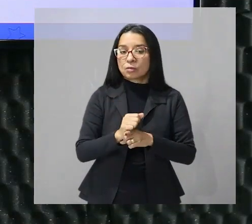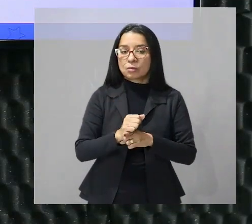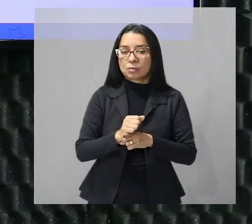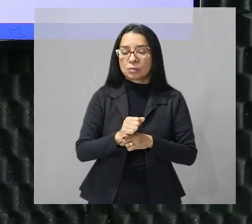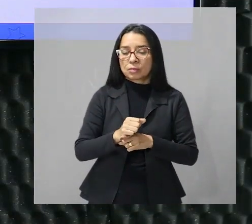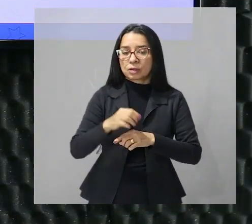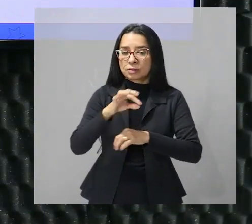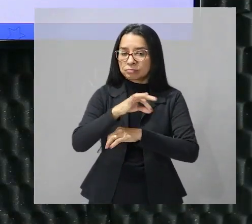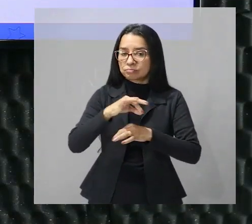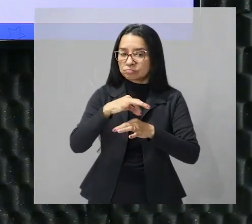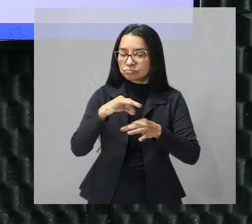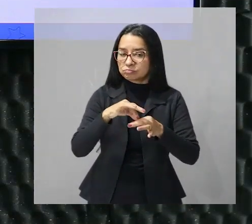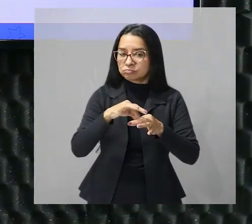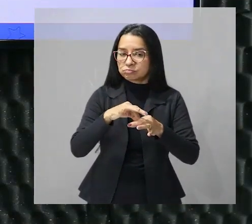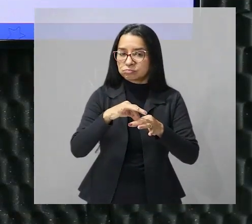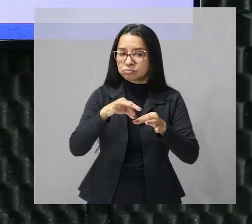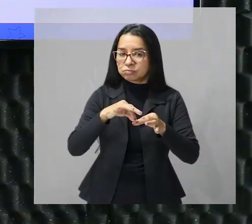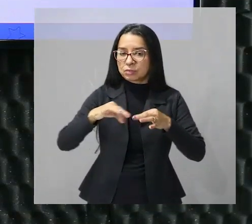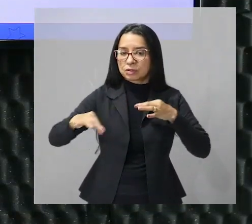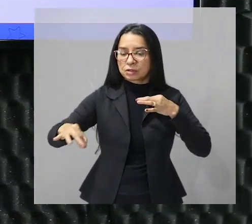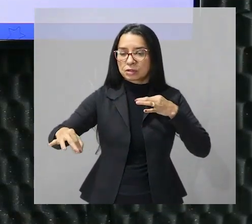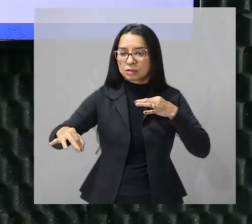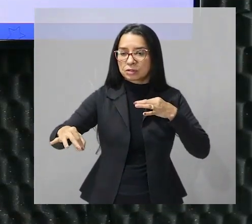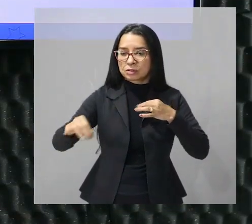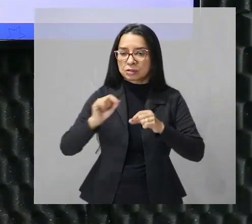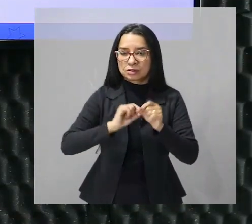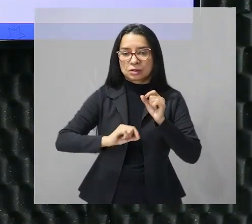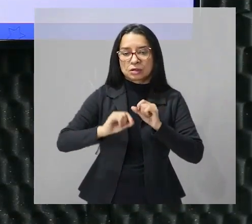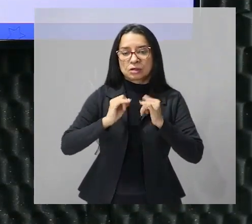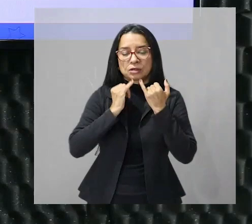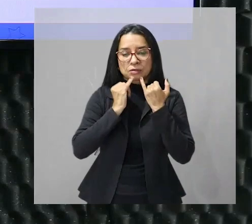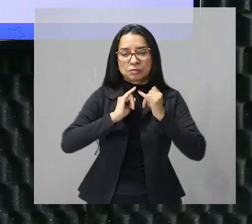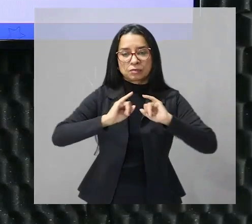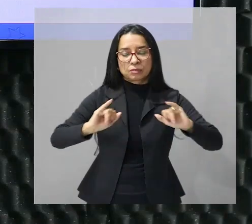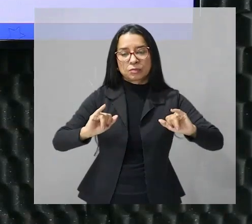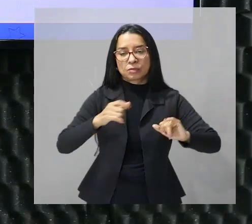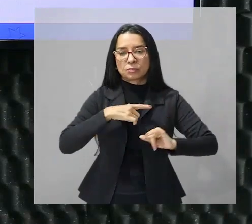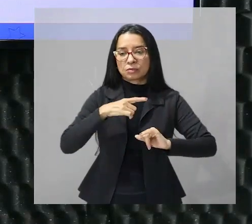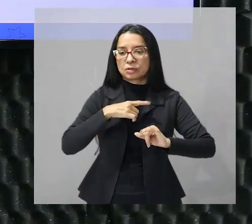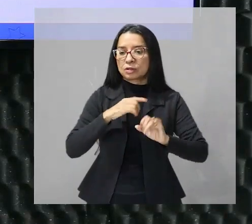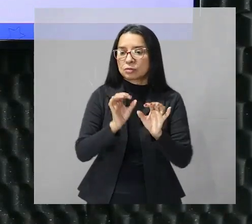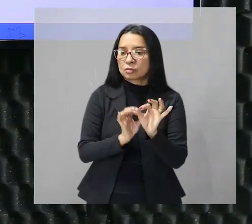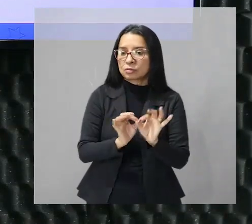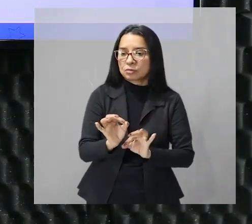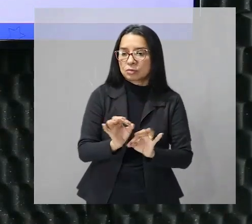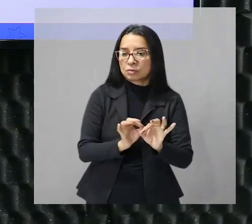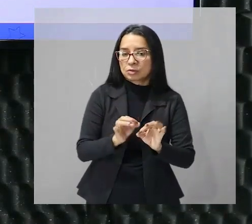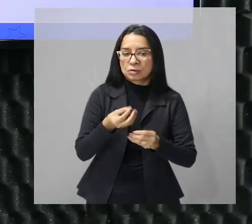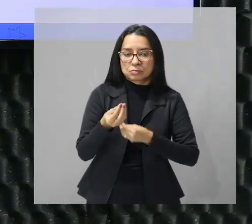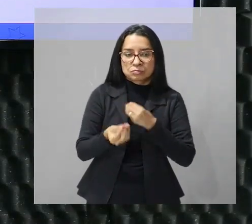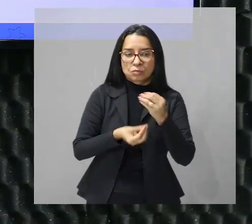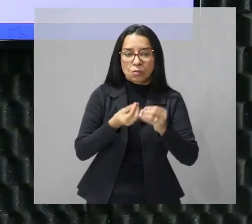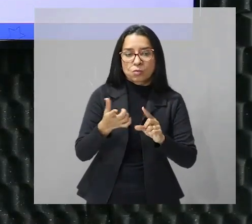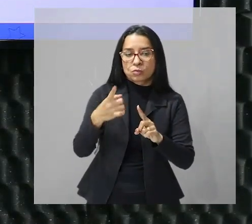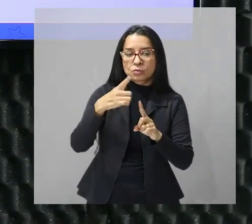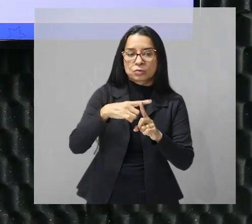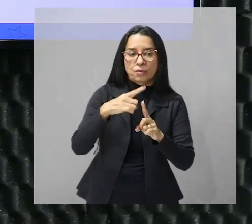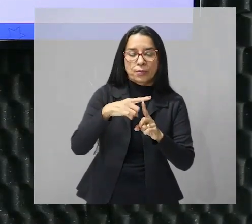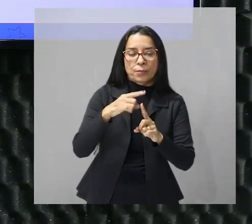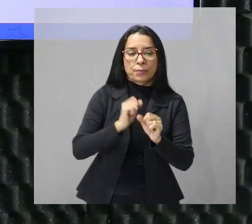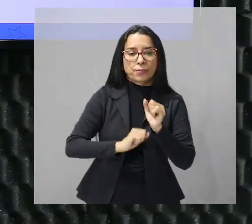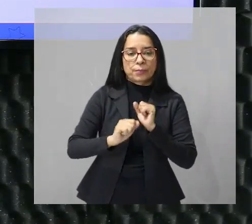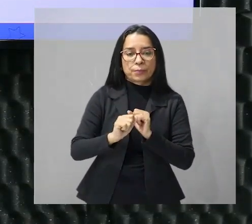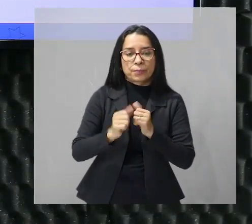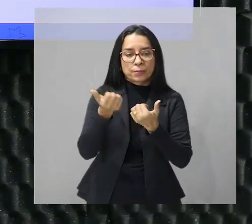então, tá dito isso, a equação da reta, ele já informou, então, nós já temos o formato dela, né? Então, vamos